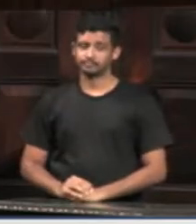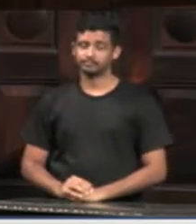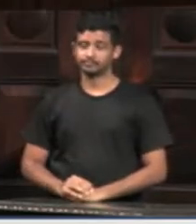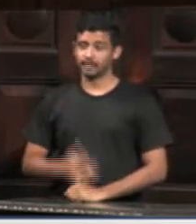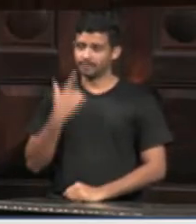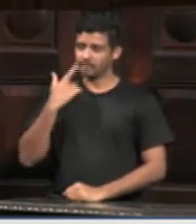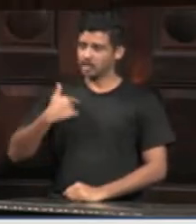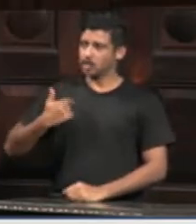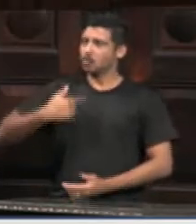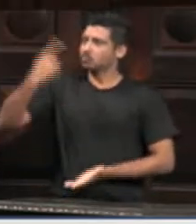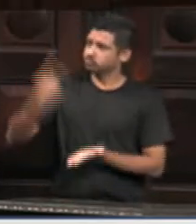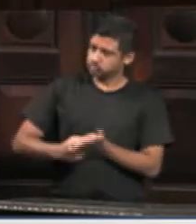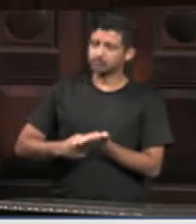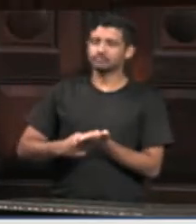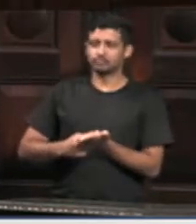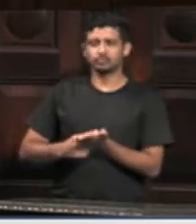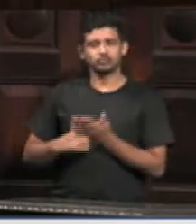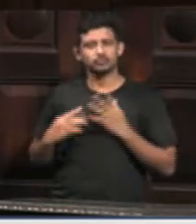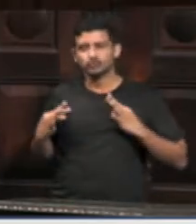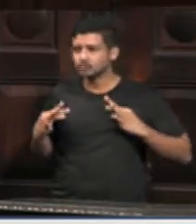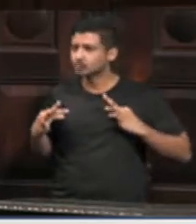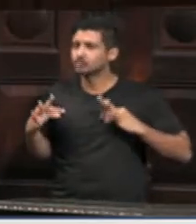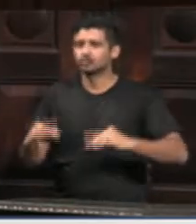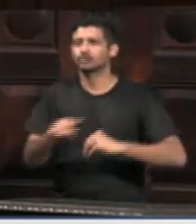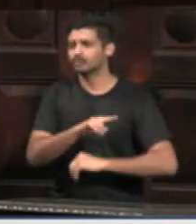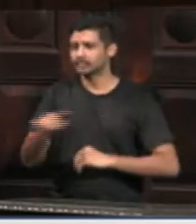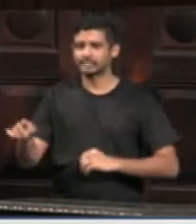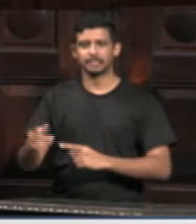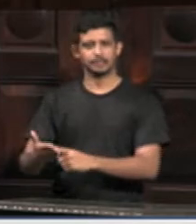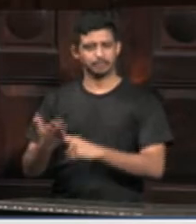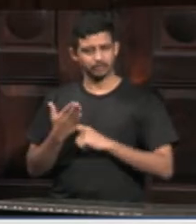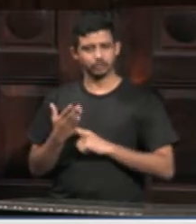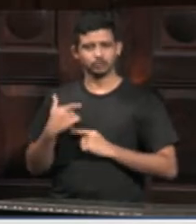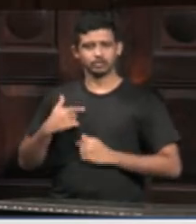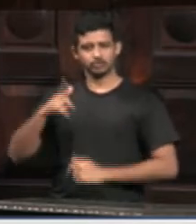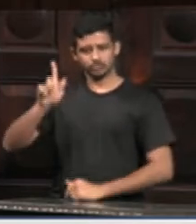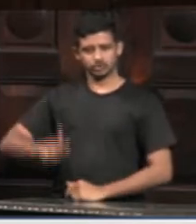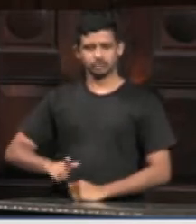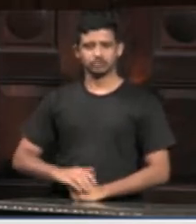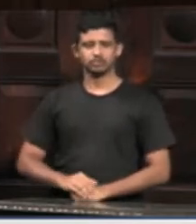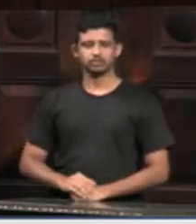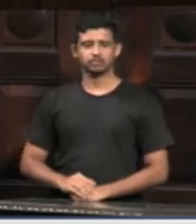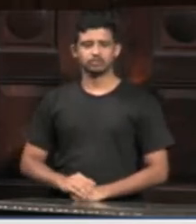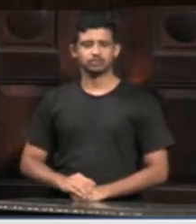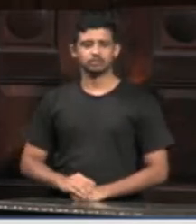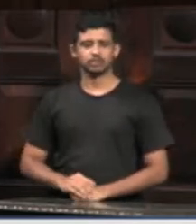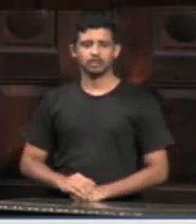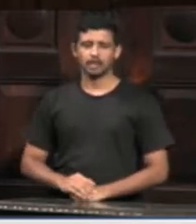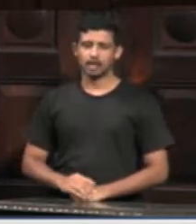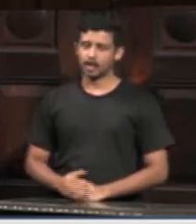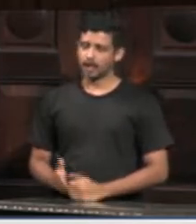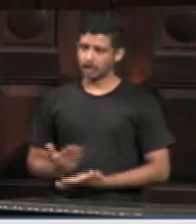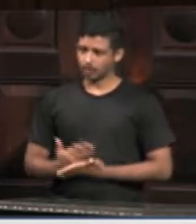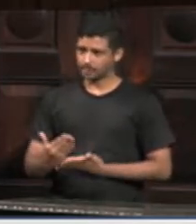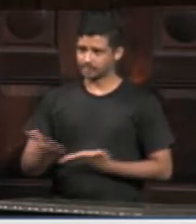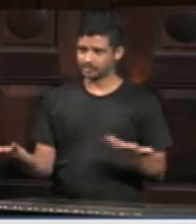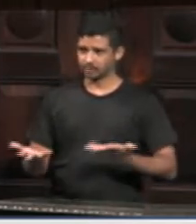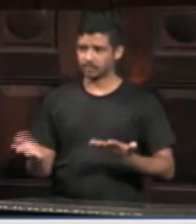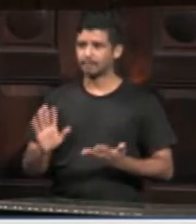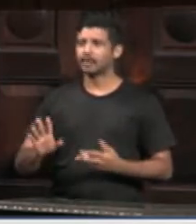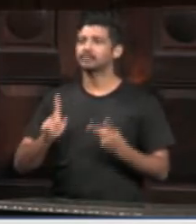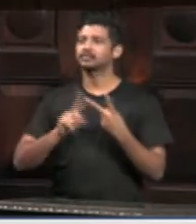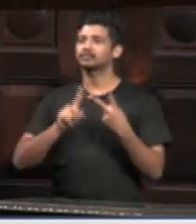compromisso absoluto de todos aqueles que apoiam a minha gestão. Aliás, devíamos começar isso imediatamente. A segunda